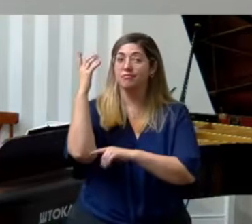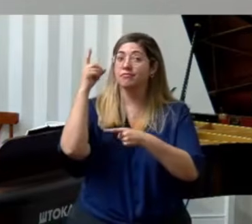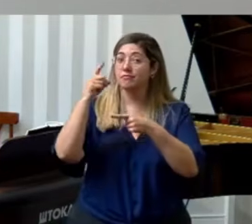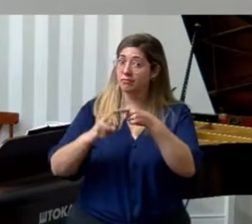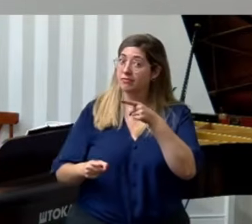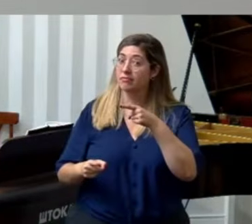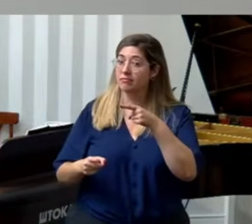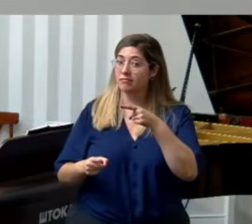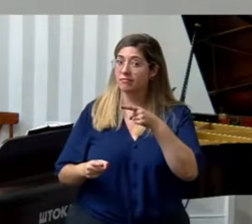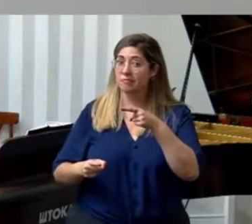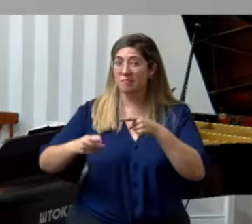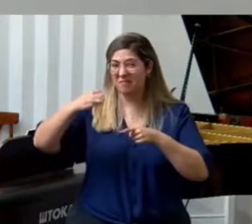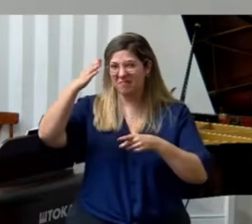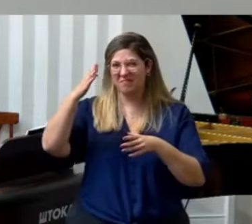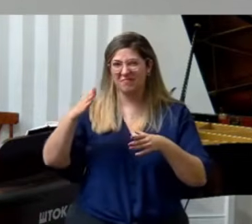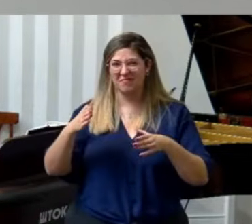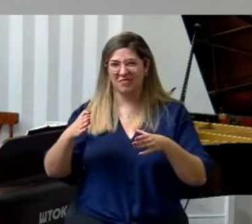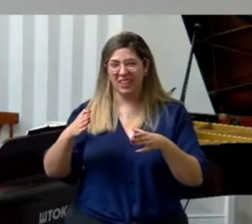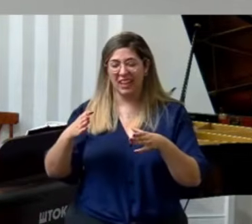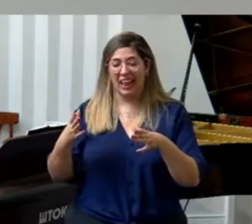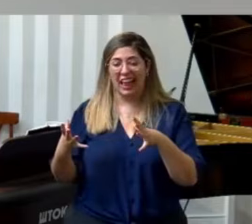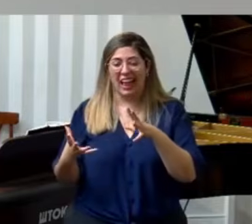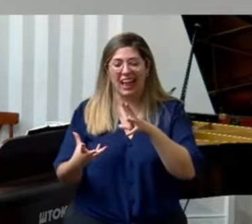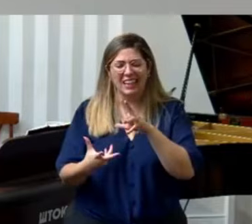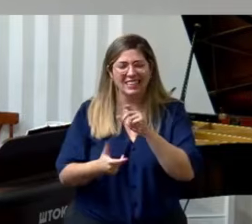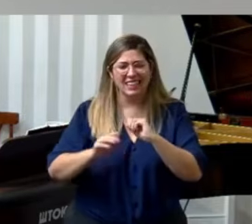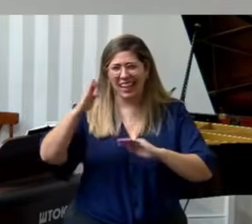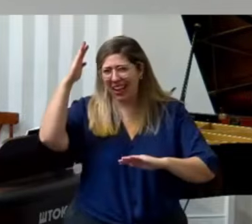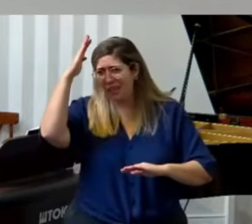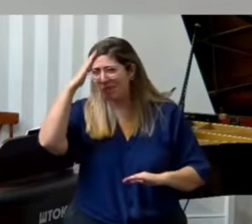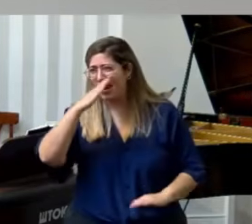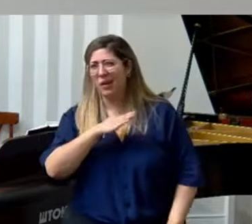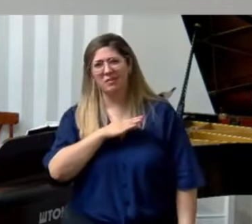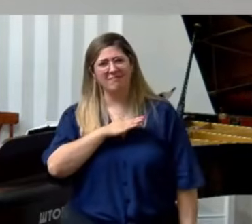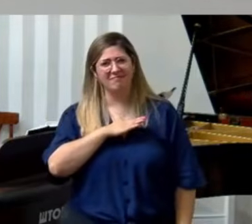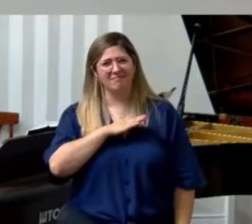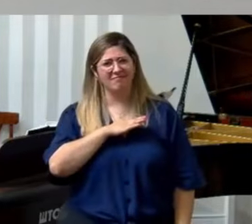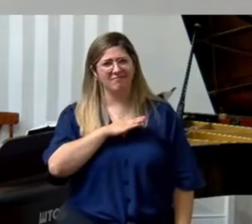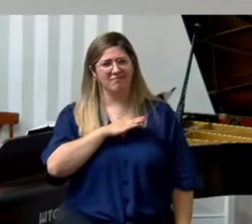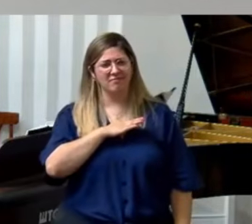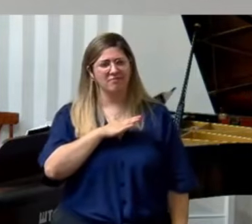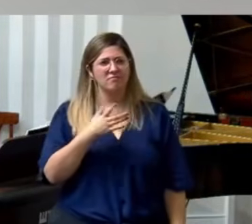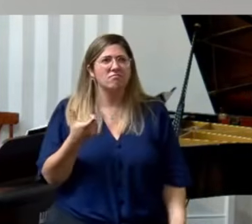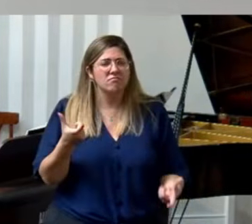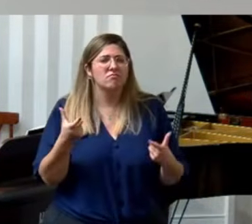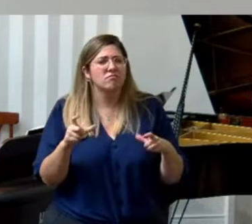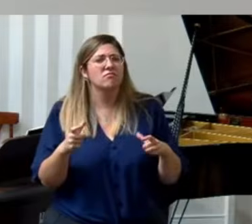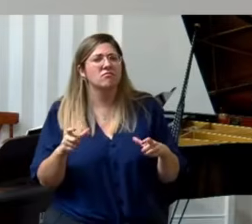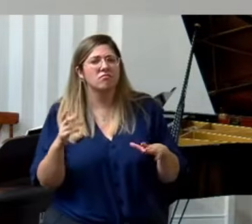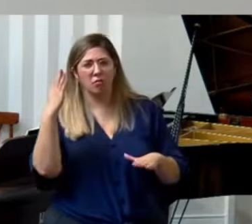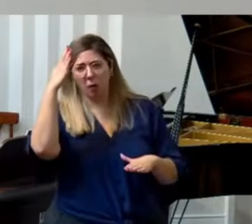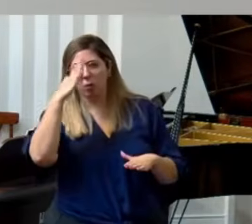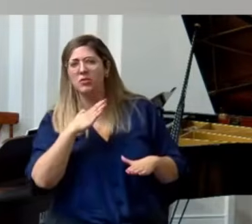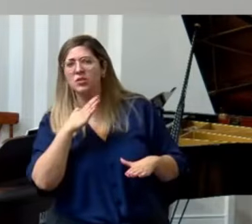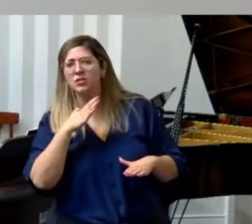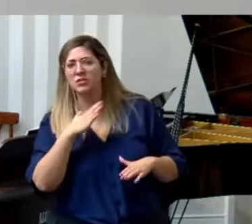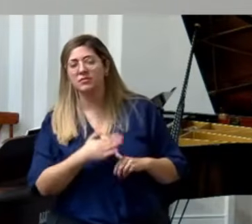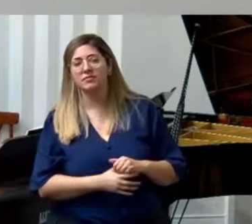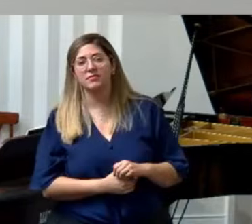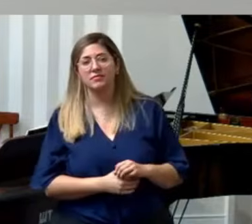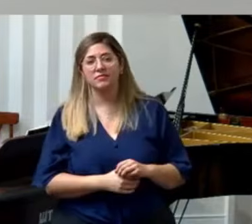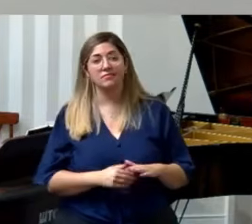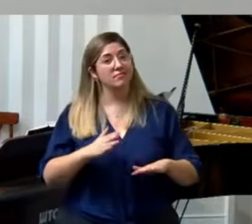comesse, maldita é a terra. Pergunta: que terra está sendo declarada maldita por